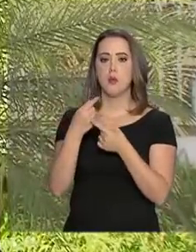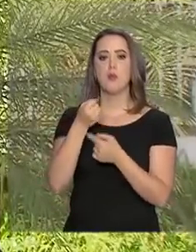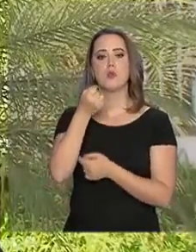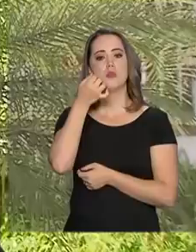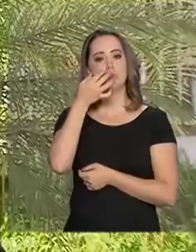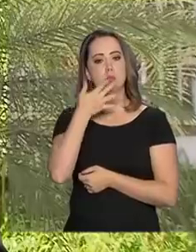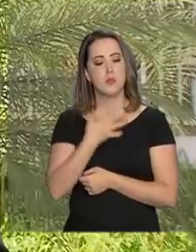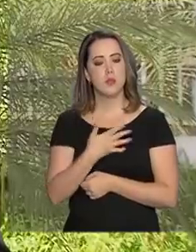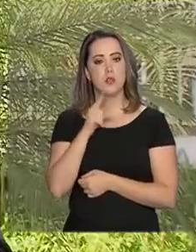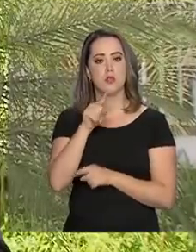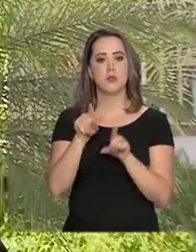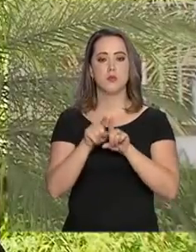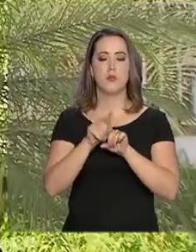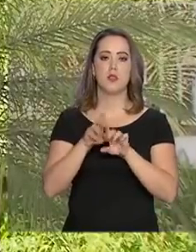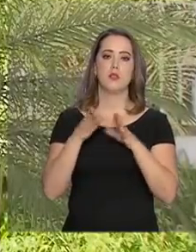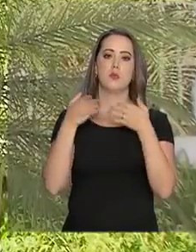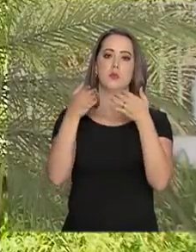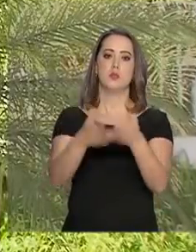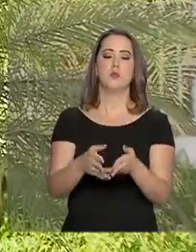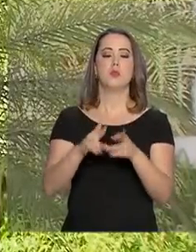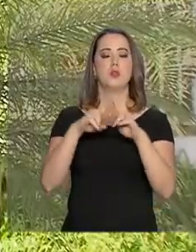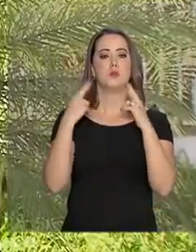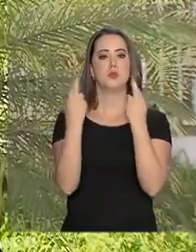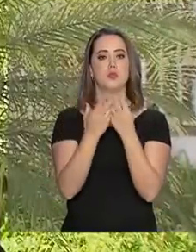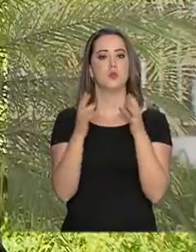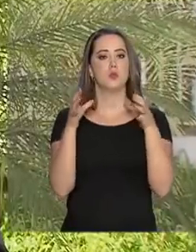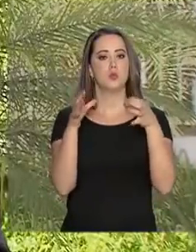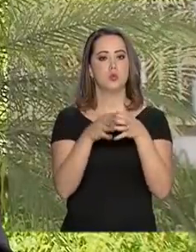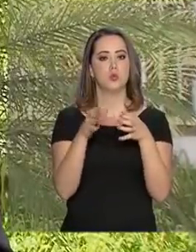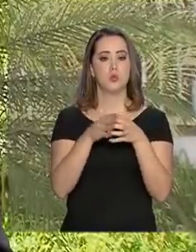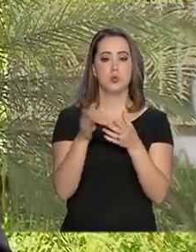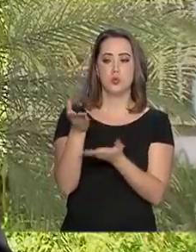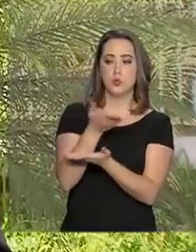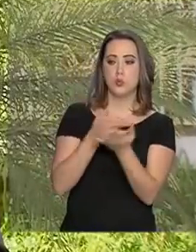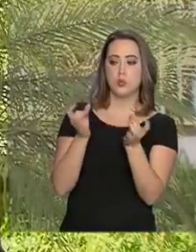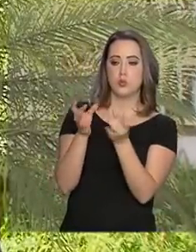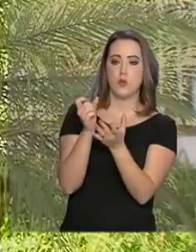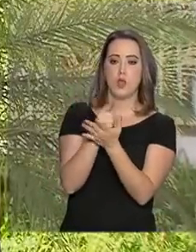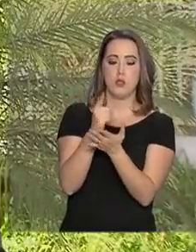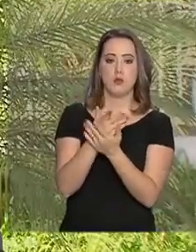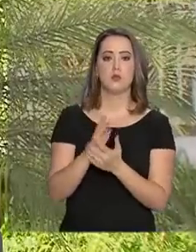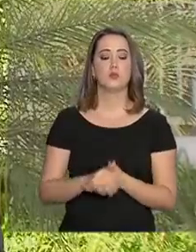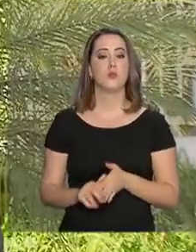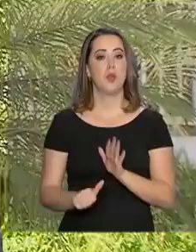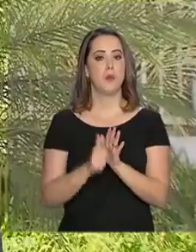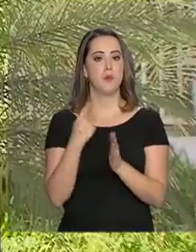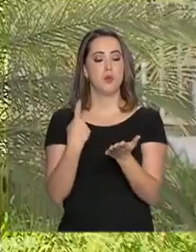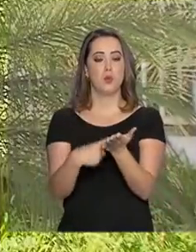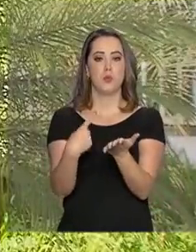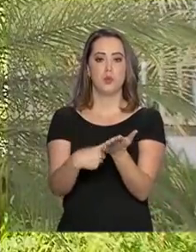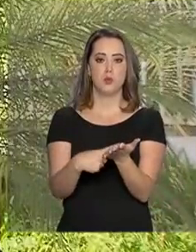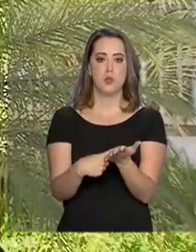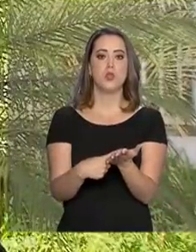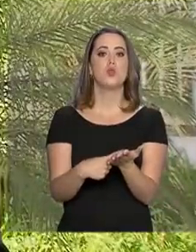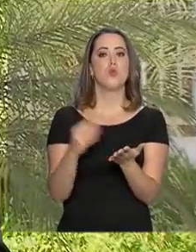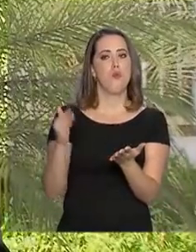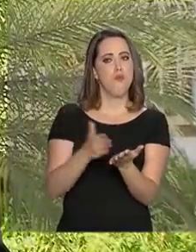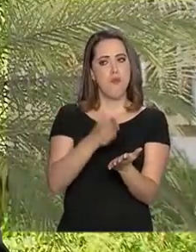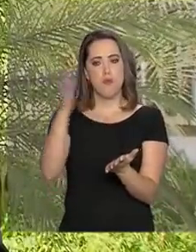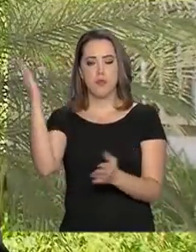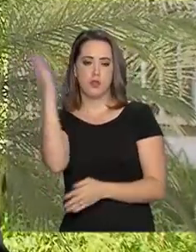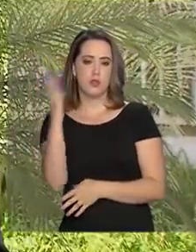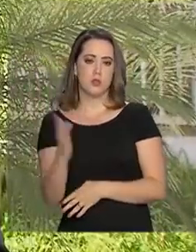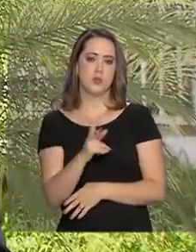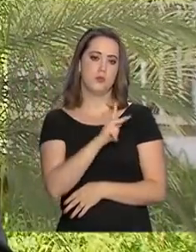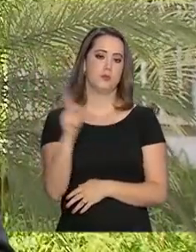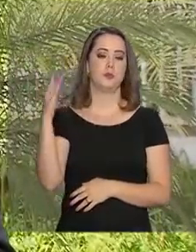fórum e participa da reunião do Conselho Internacional de Negócios. Esse é o primeiro compromisso internacional do